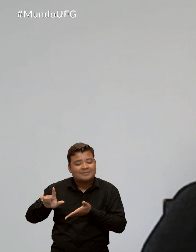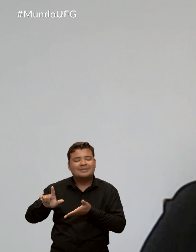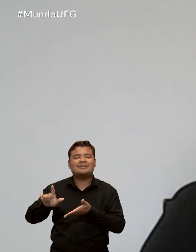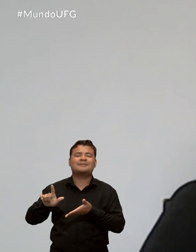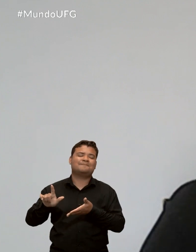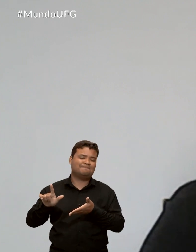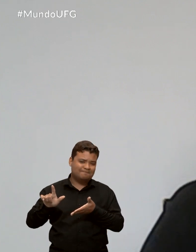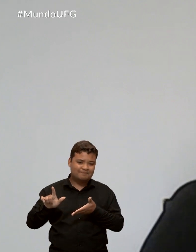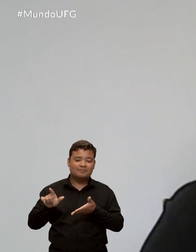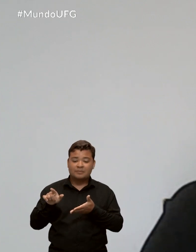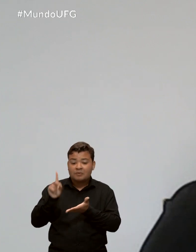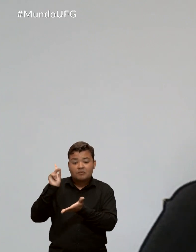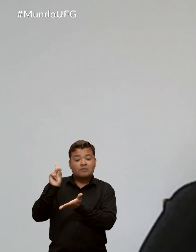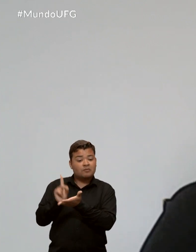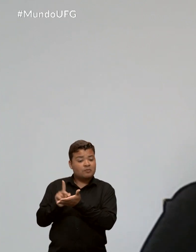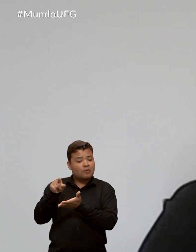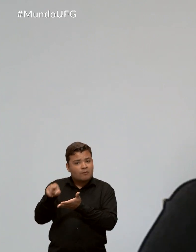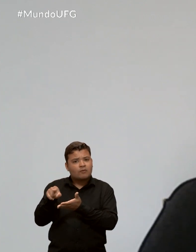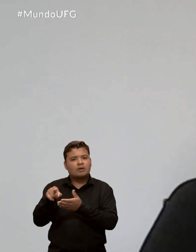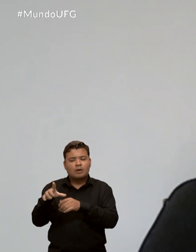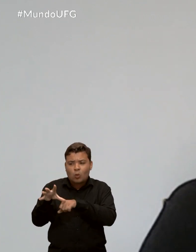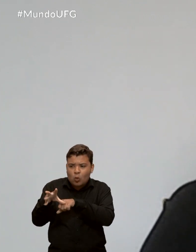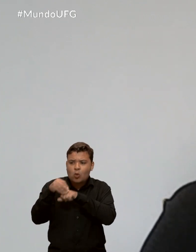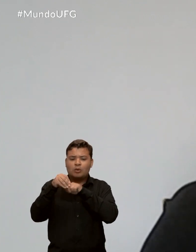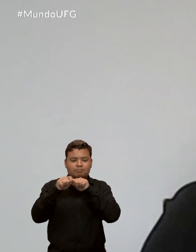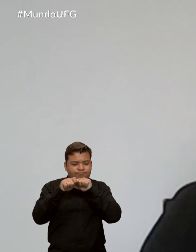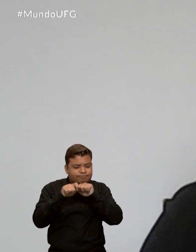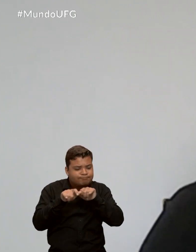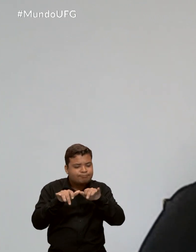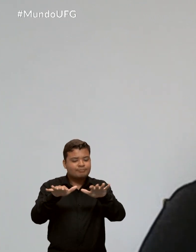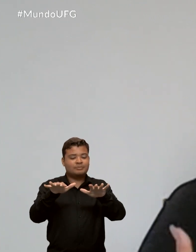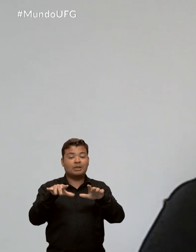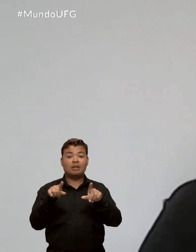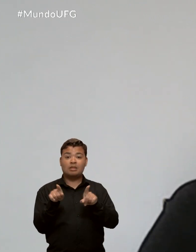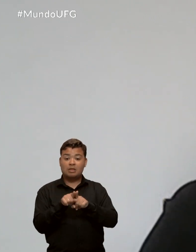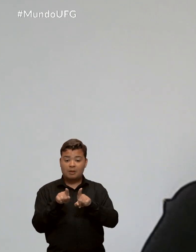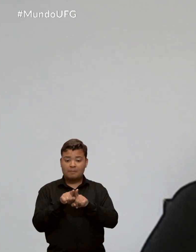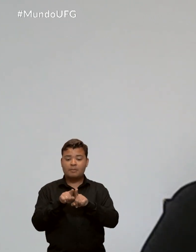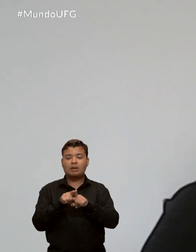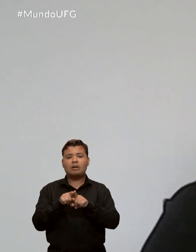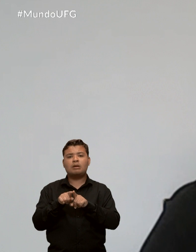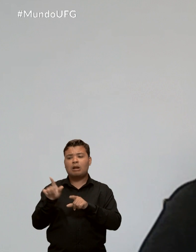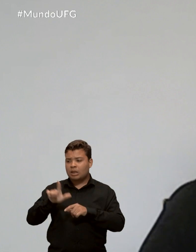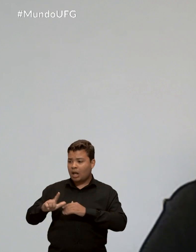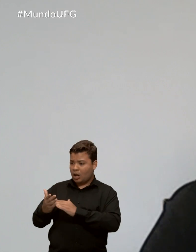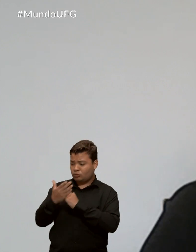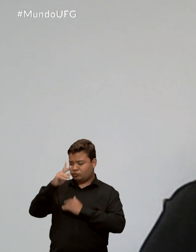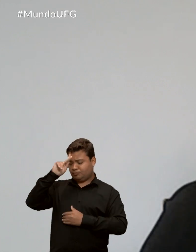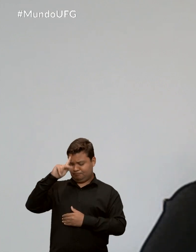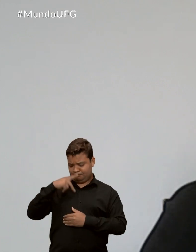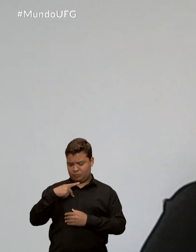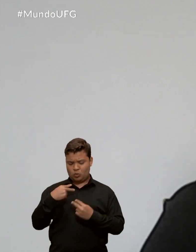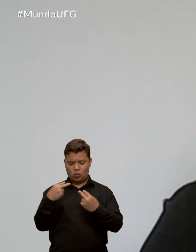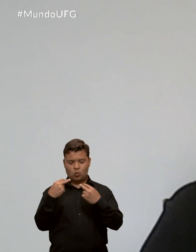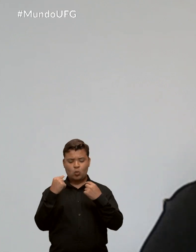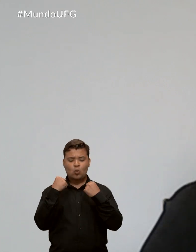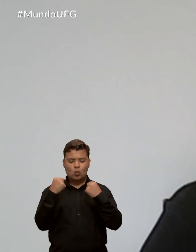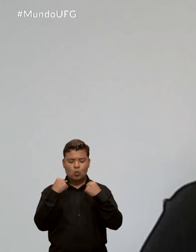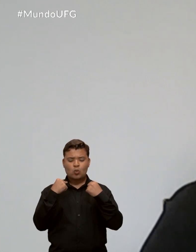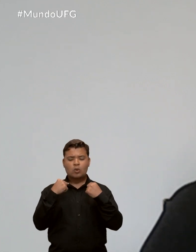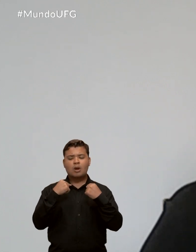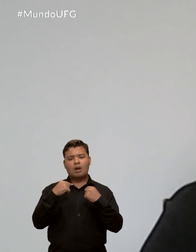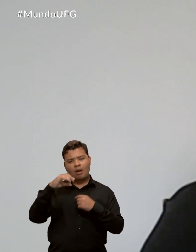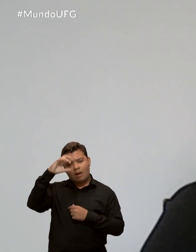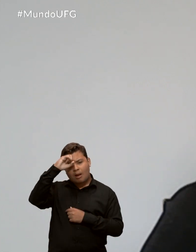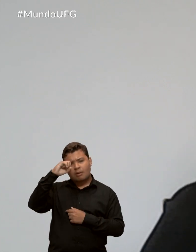é um canal de conhecimento e também de autoconhecimento, né? é muito importante o trabalho